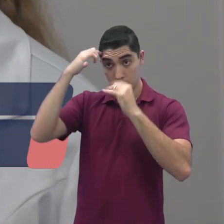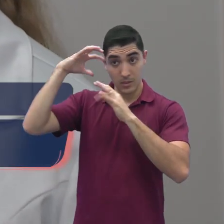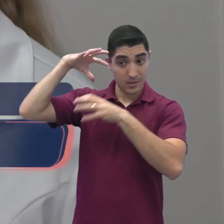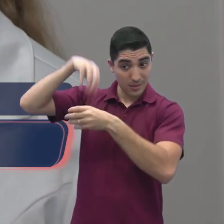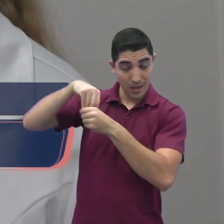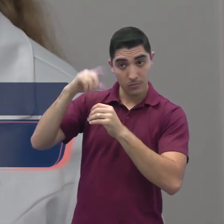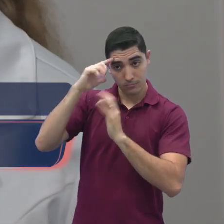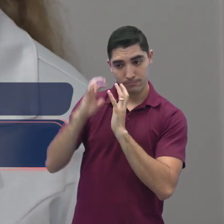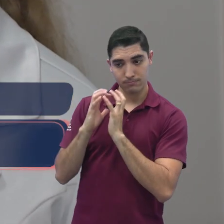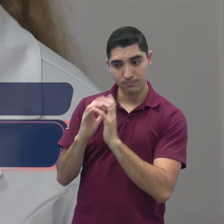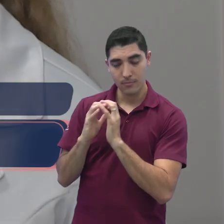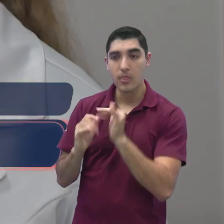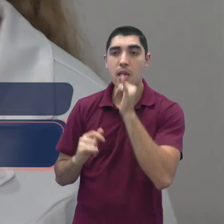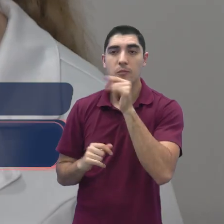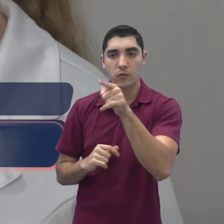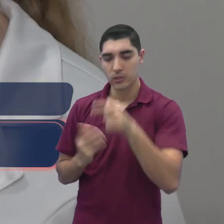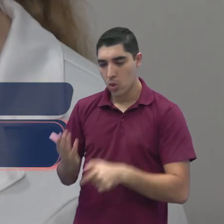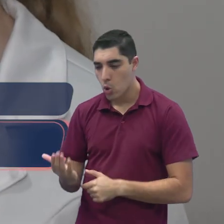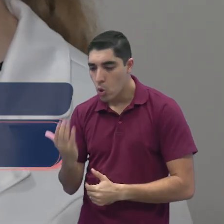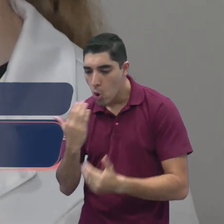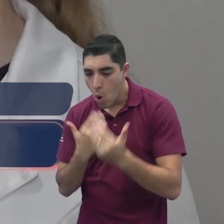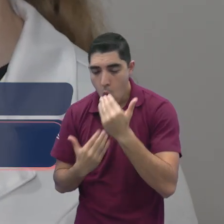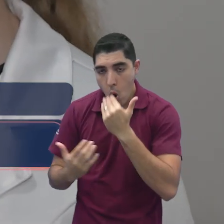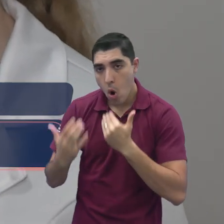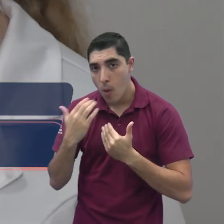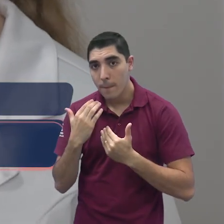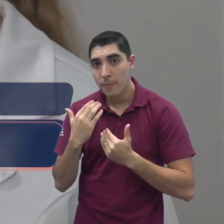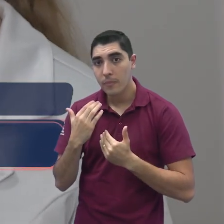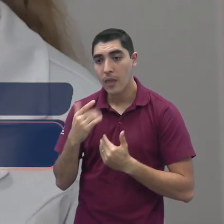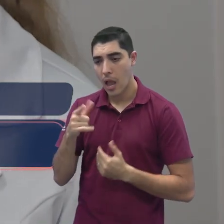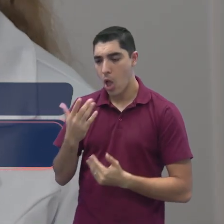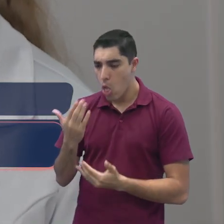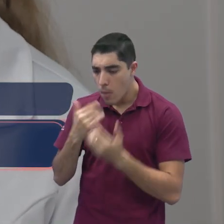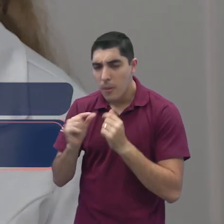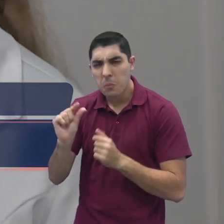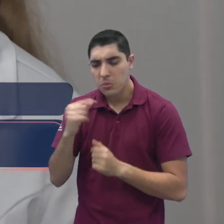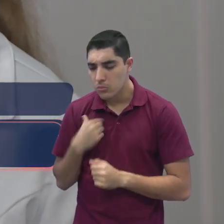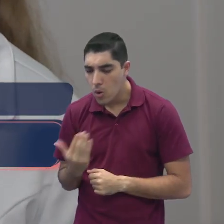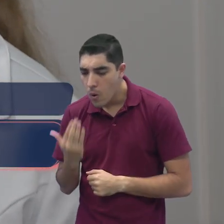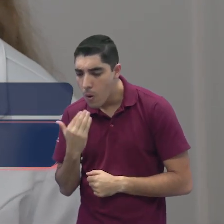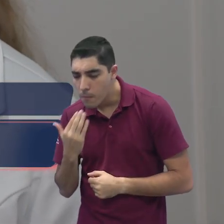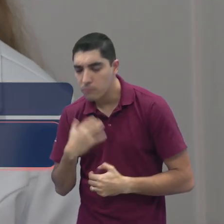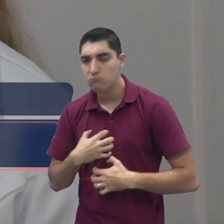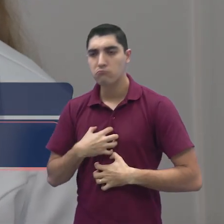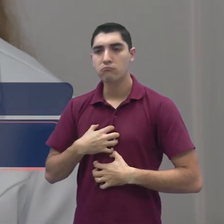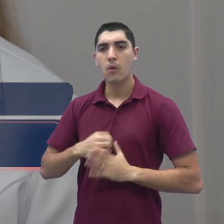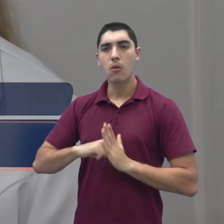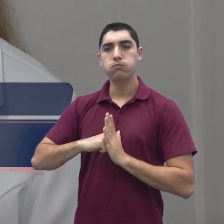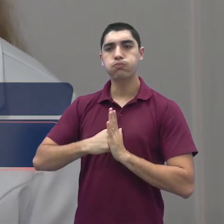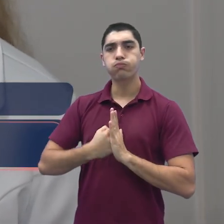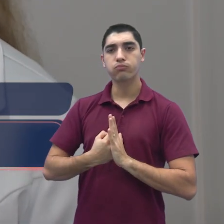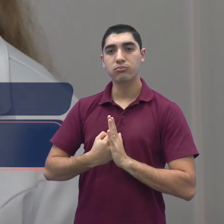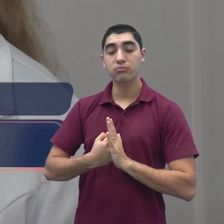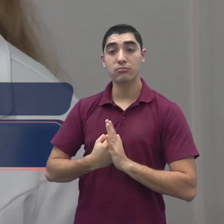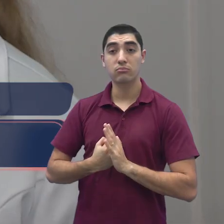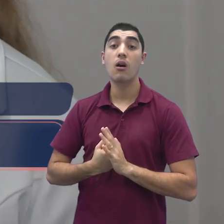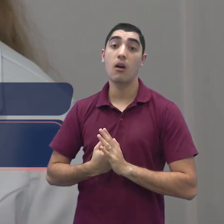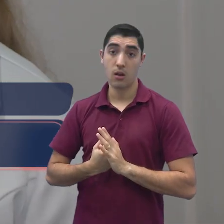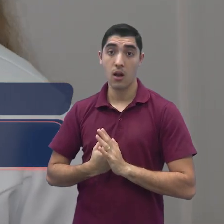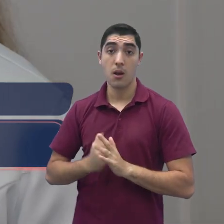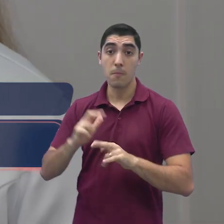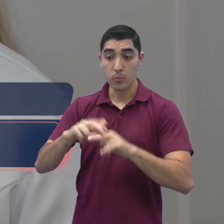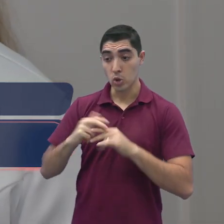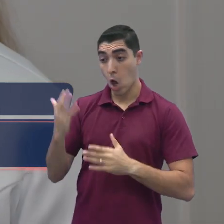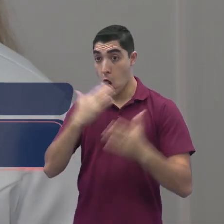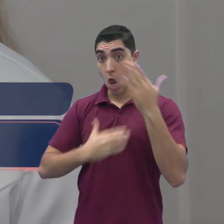e também retarda o esvaziamento gástrico. Então, quando você come, pequenas quantidades de comida já deixam você cheio. Então, por esses dois